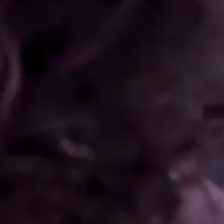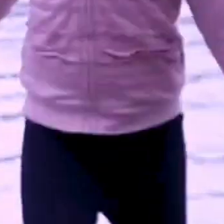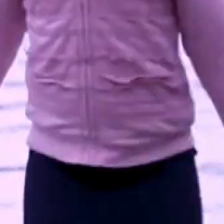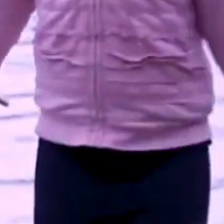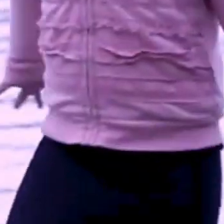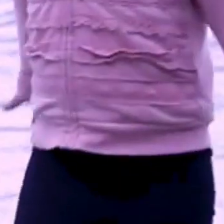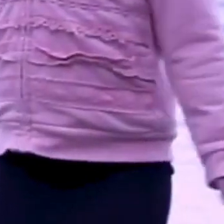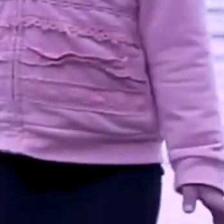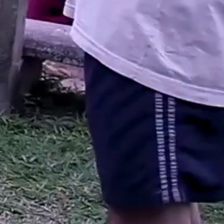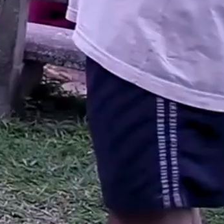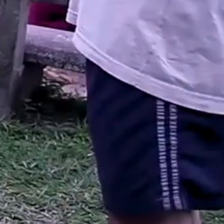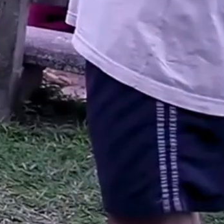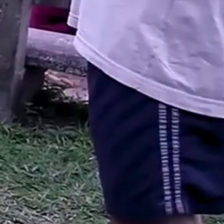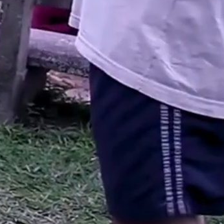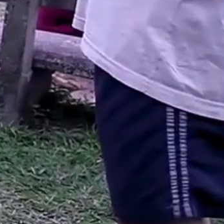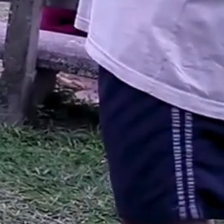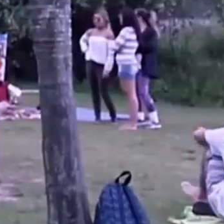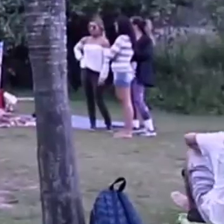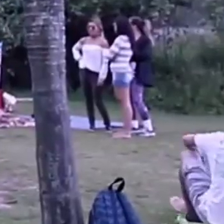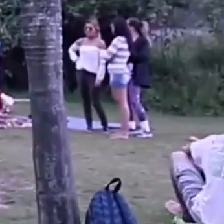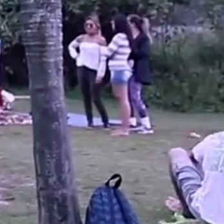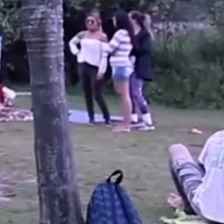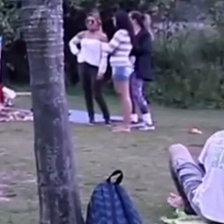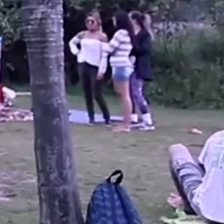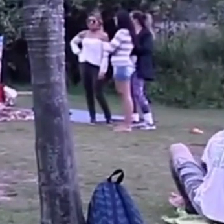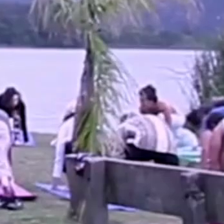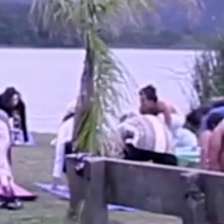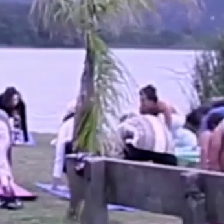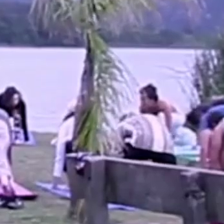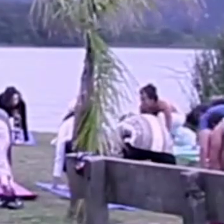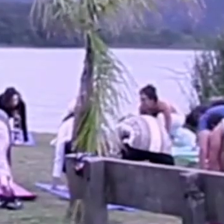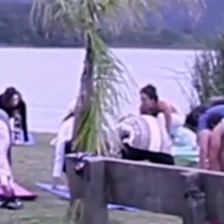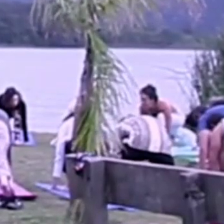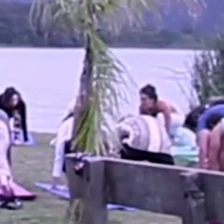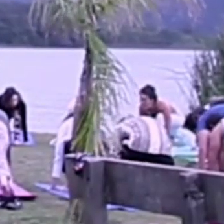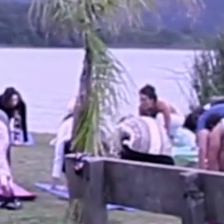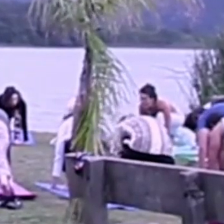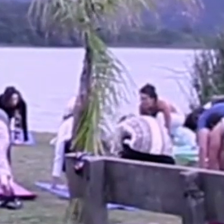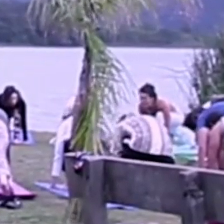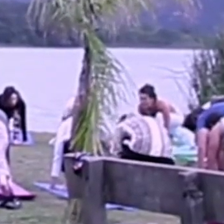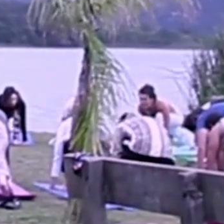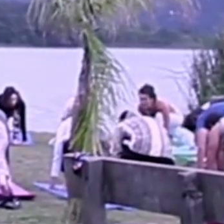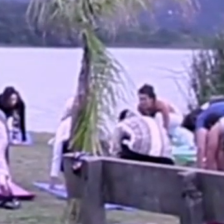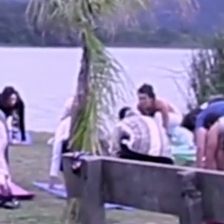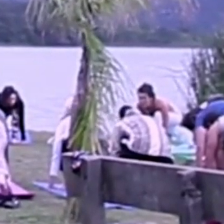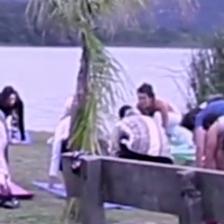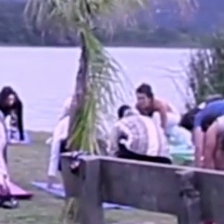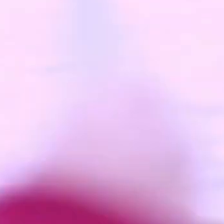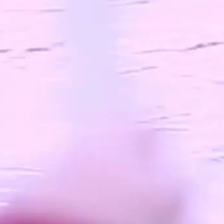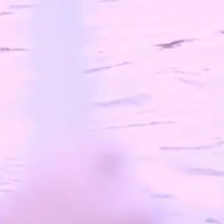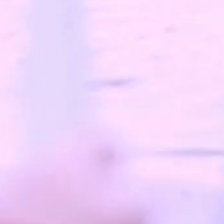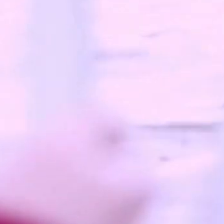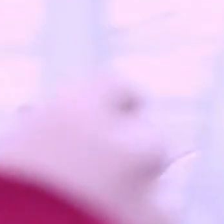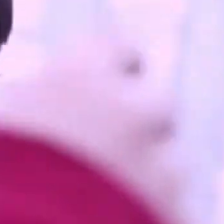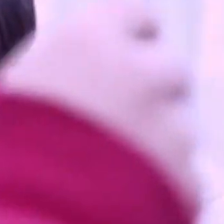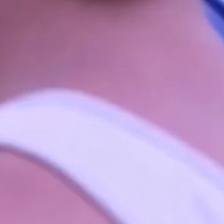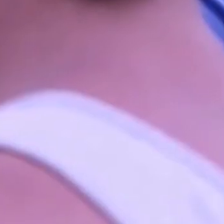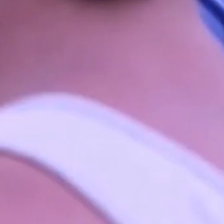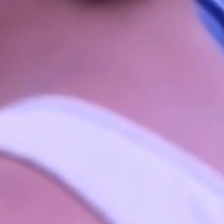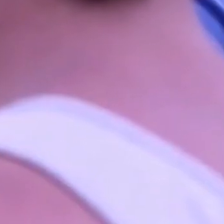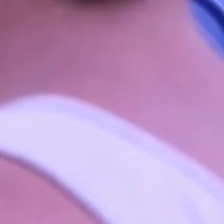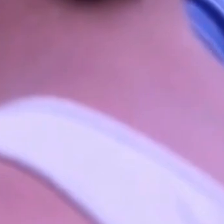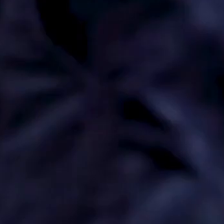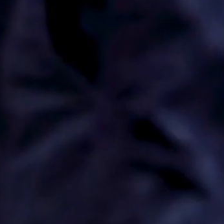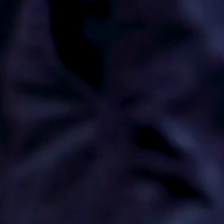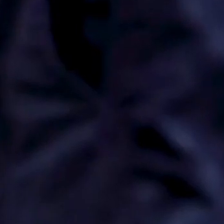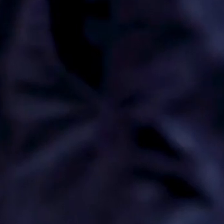quiser e andar de pé no chão. E vai ter trilha pro rio, cachoeira, cascata no